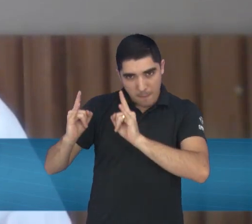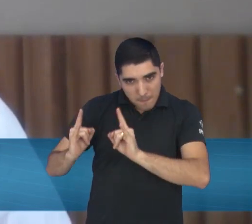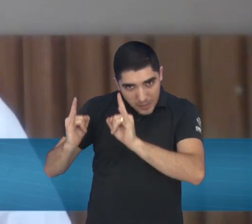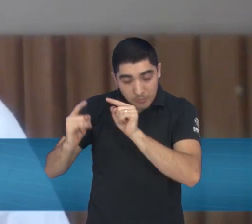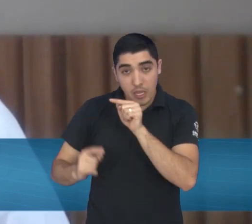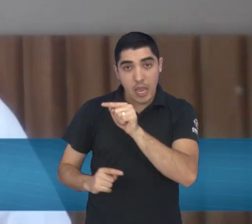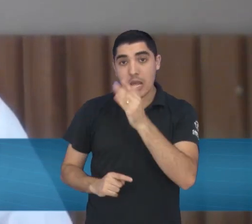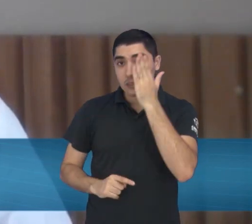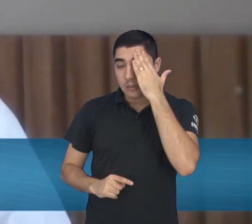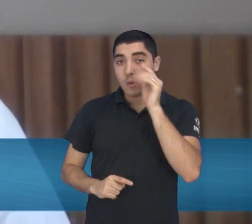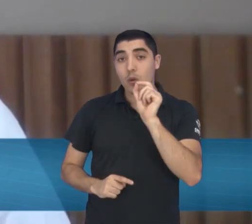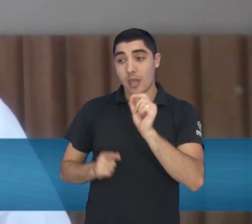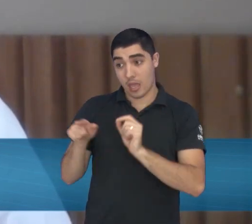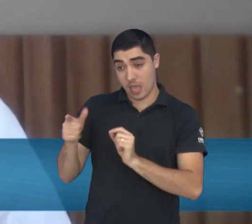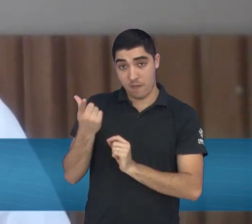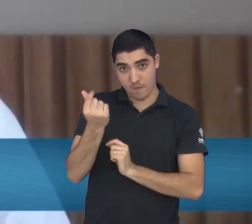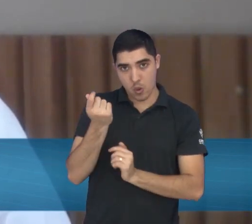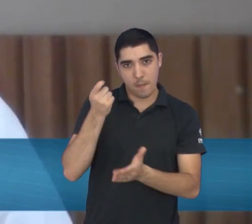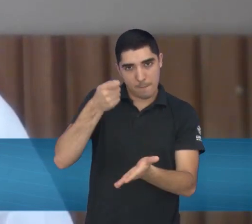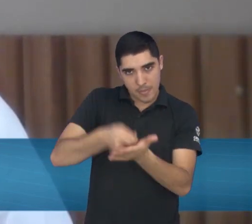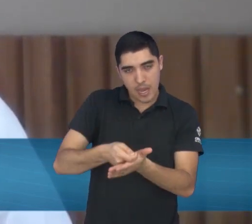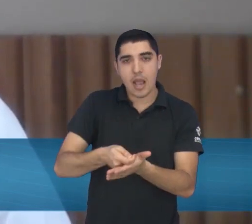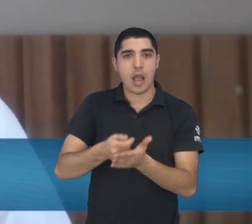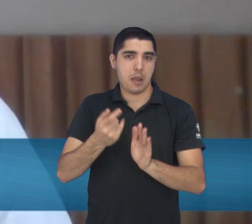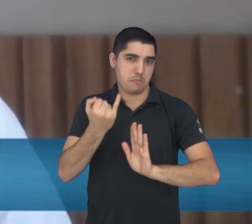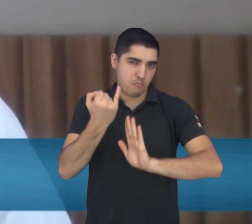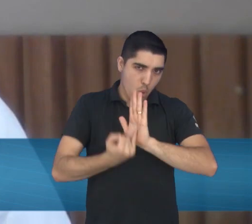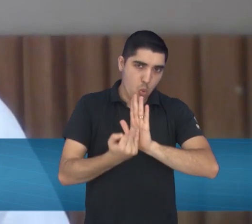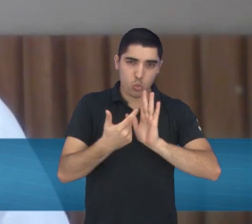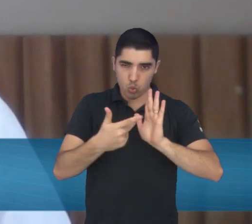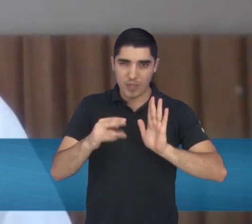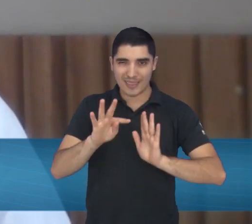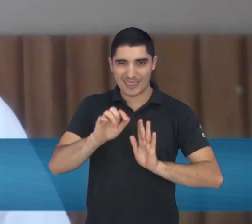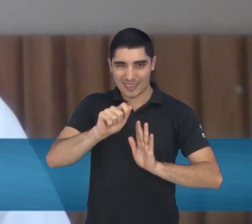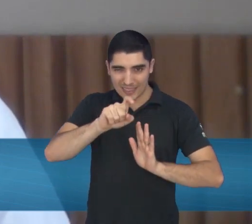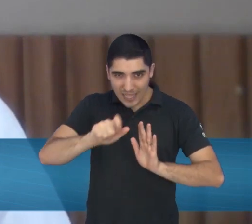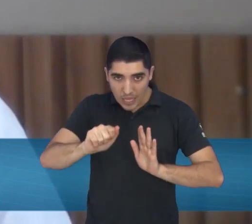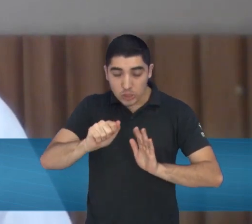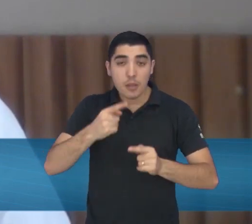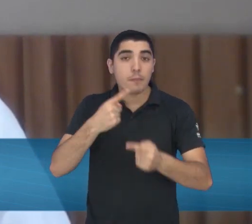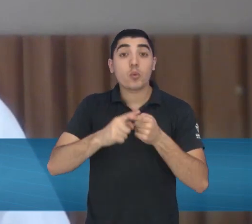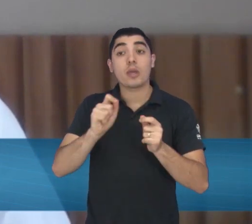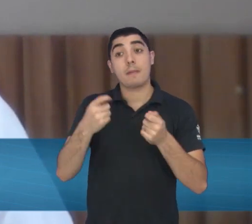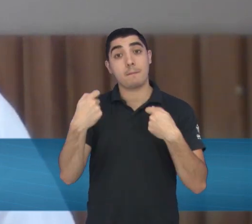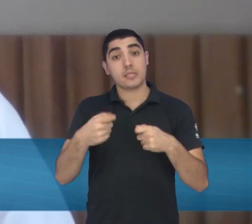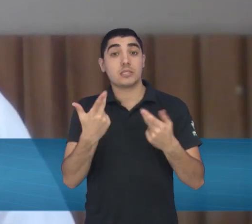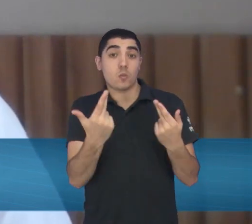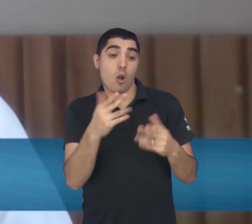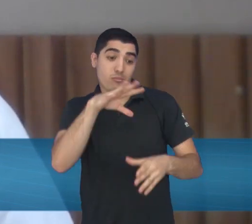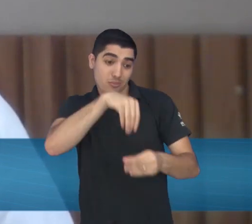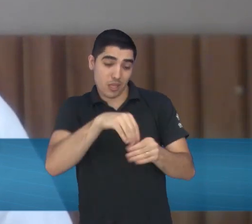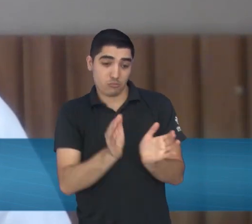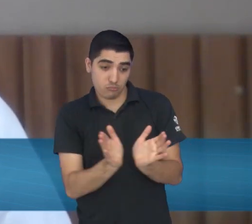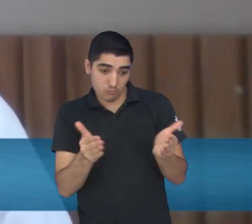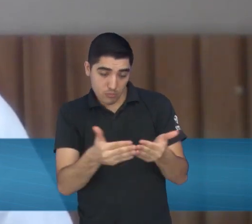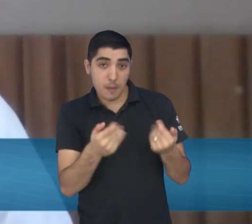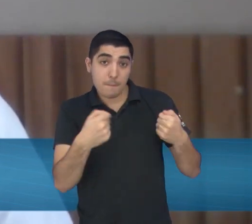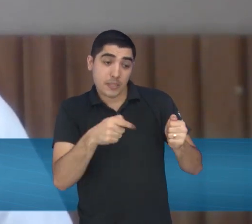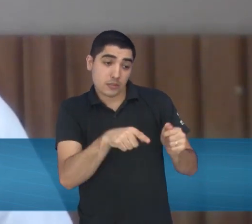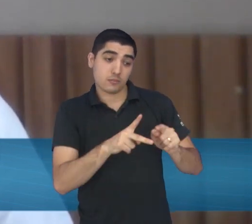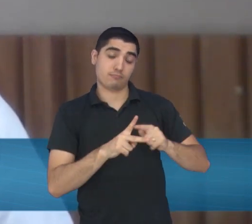os valores pagos por eles como taxa, influenciam na melhoria e na manutenção do condomínio. Com